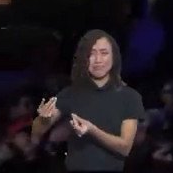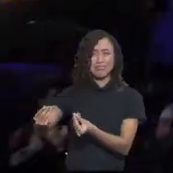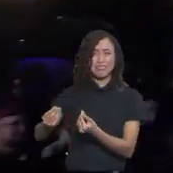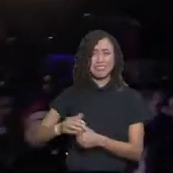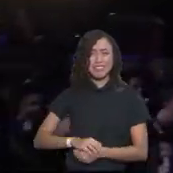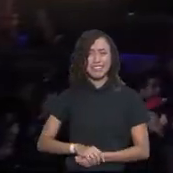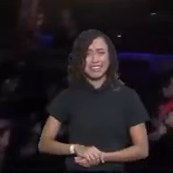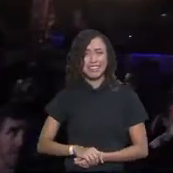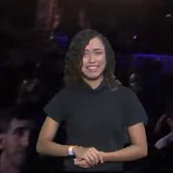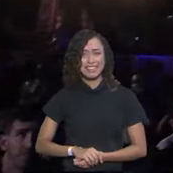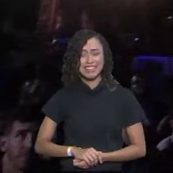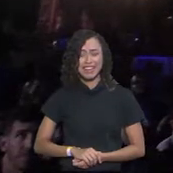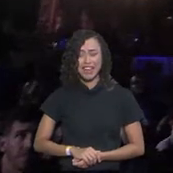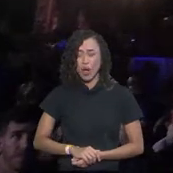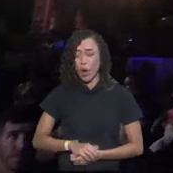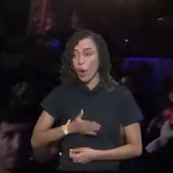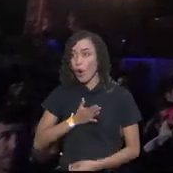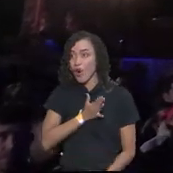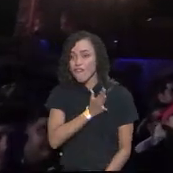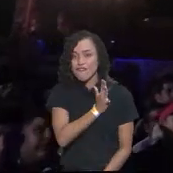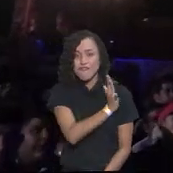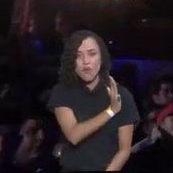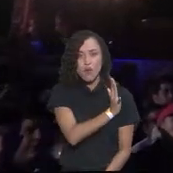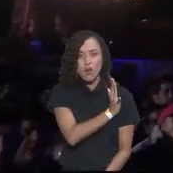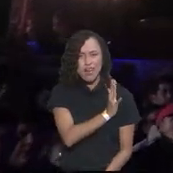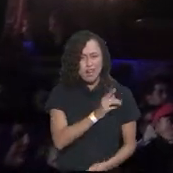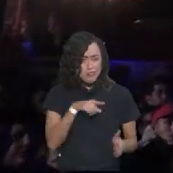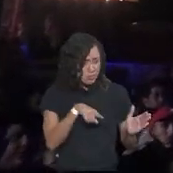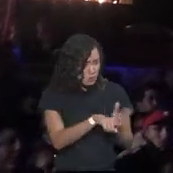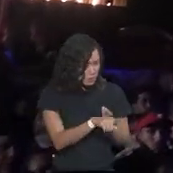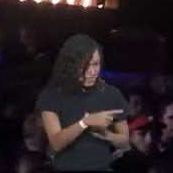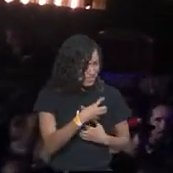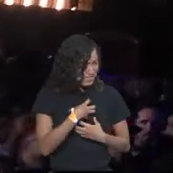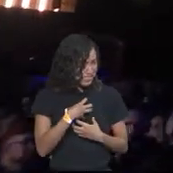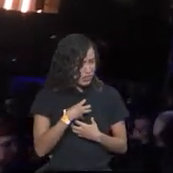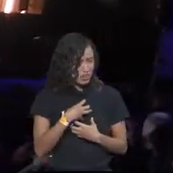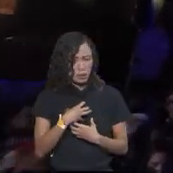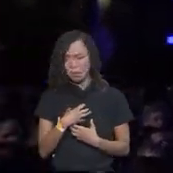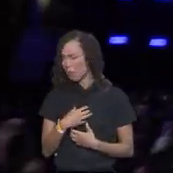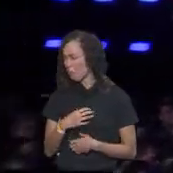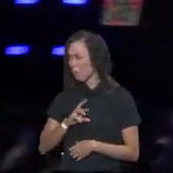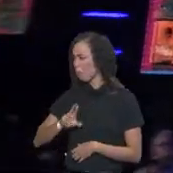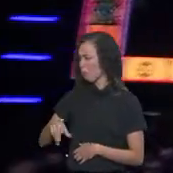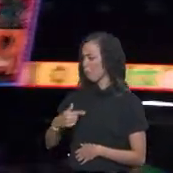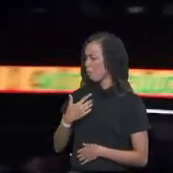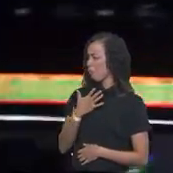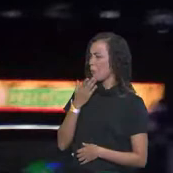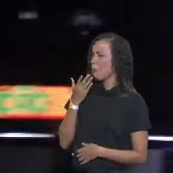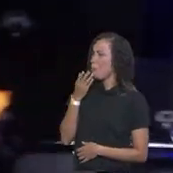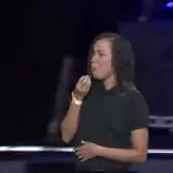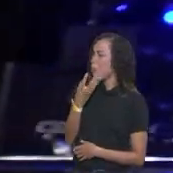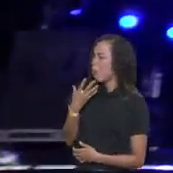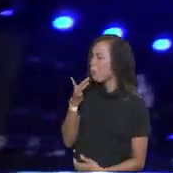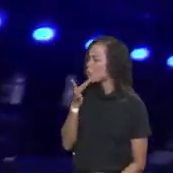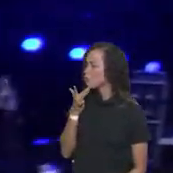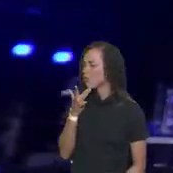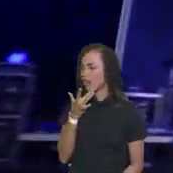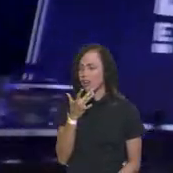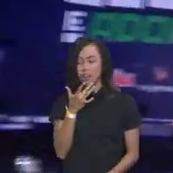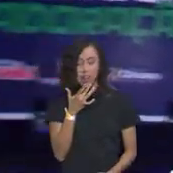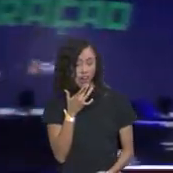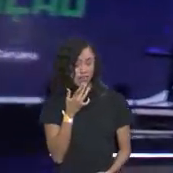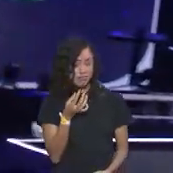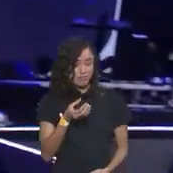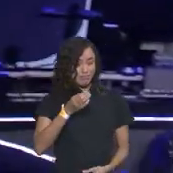parecia veneno aí eu perguntei cara tu sentiu isso aí o cara disse eu não tá legal para mim amargou cumpriu a